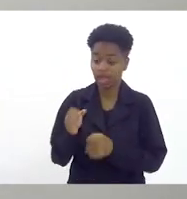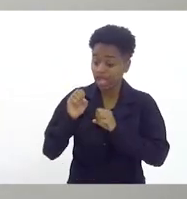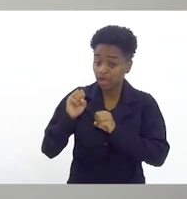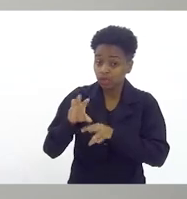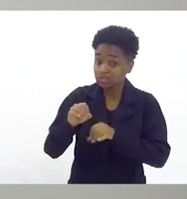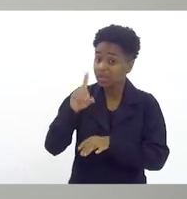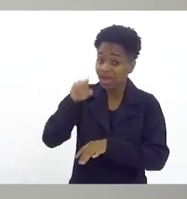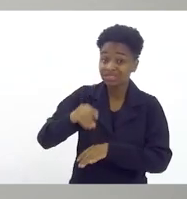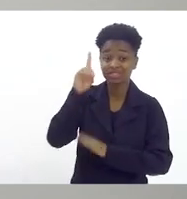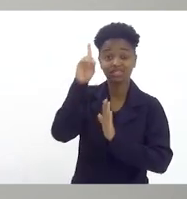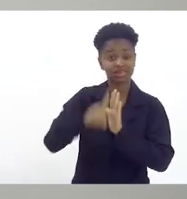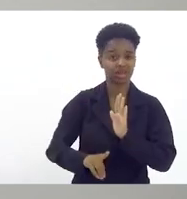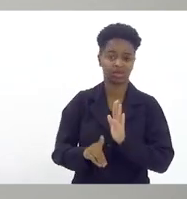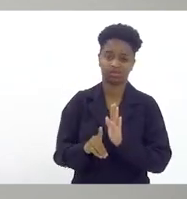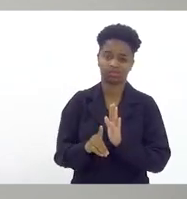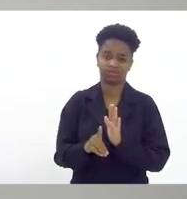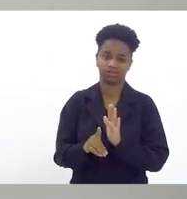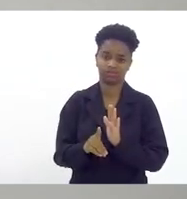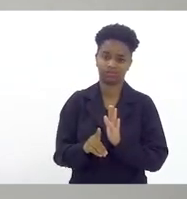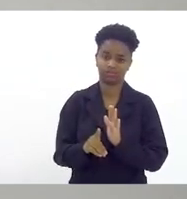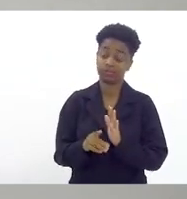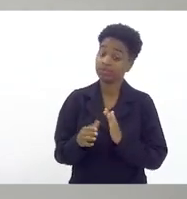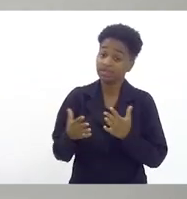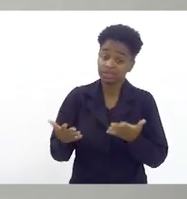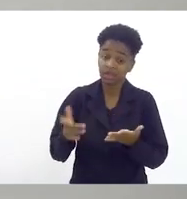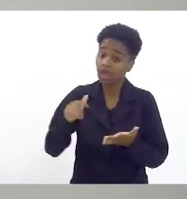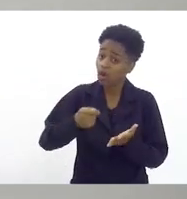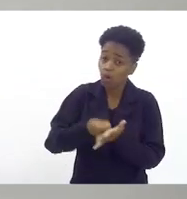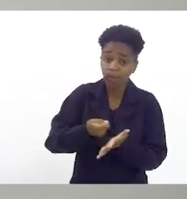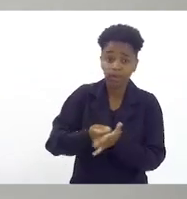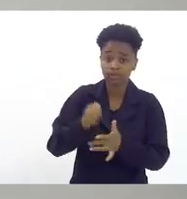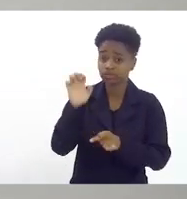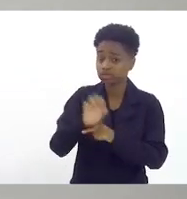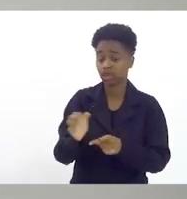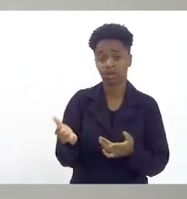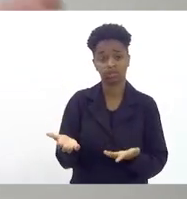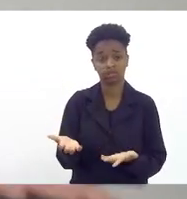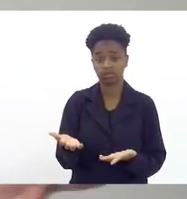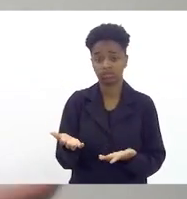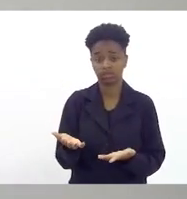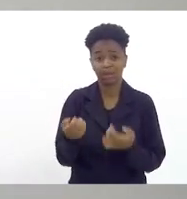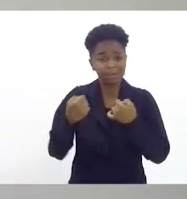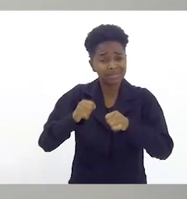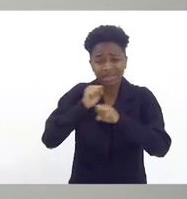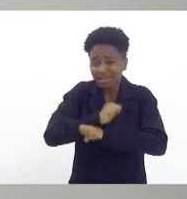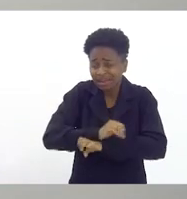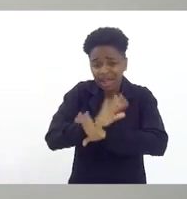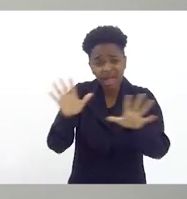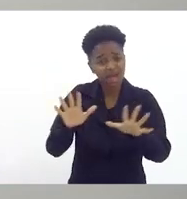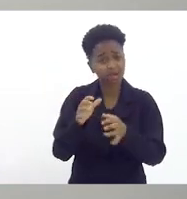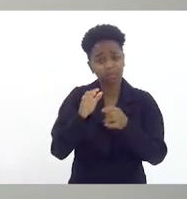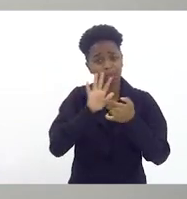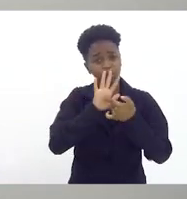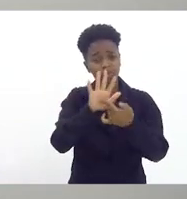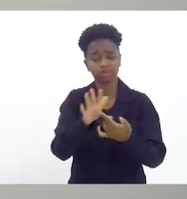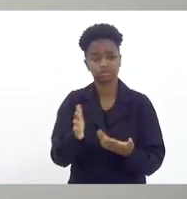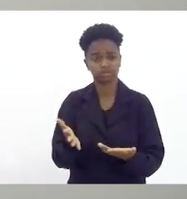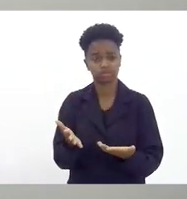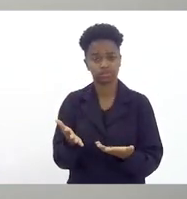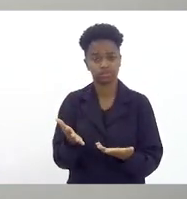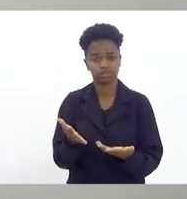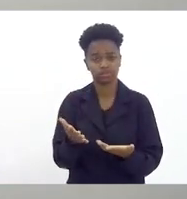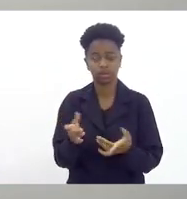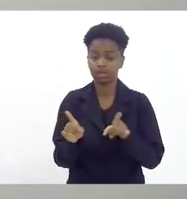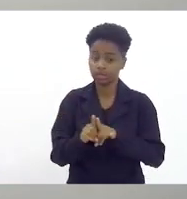é direito e como tal é obrigação de estado isso tem que ficar muito mais claro e aí